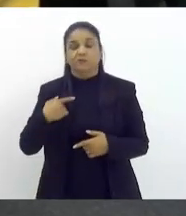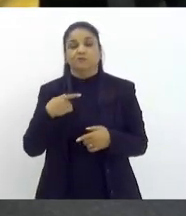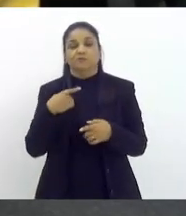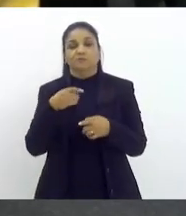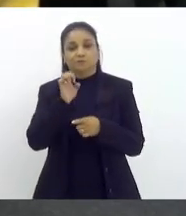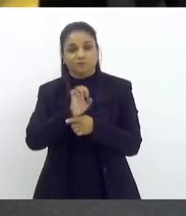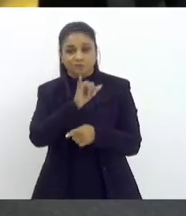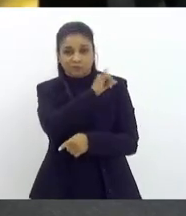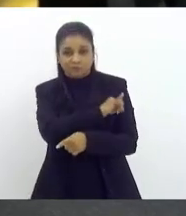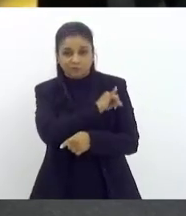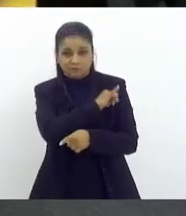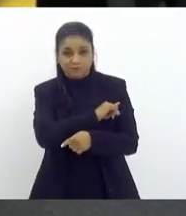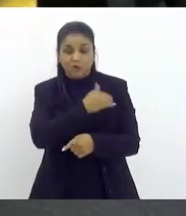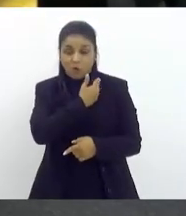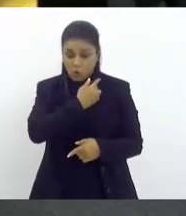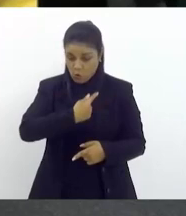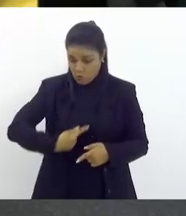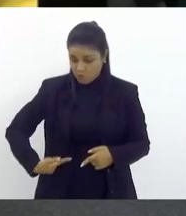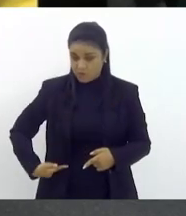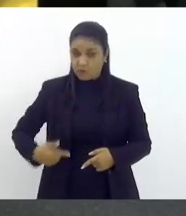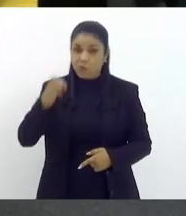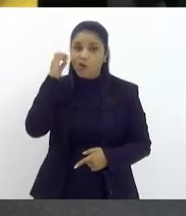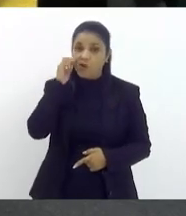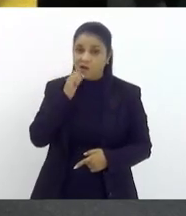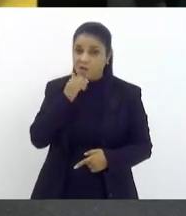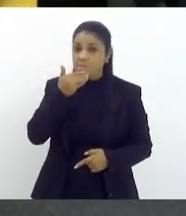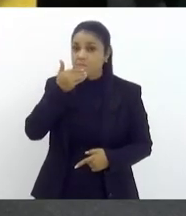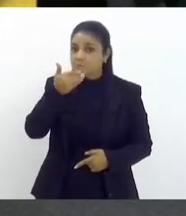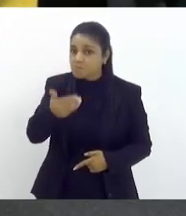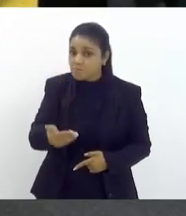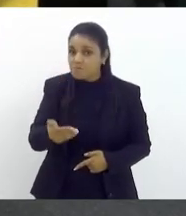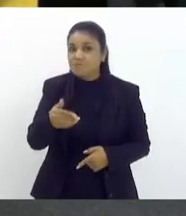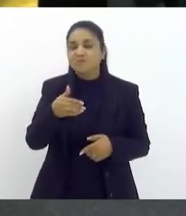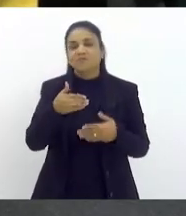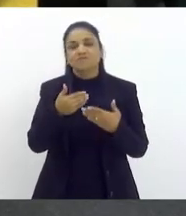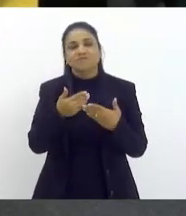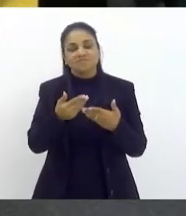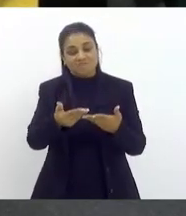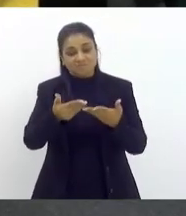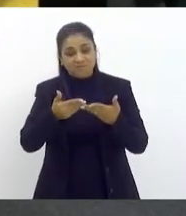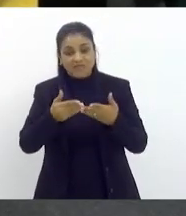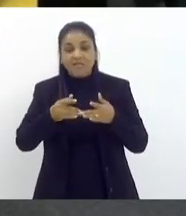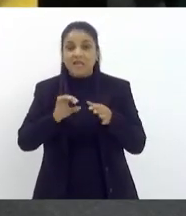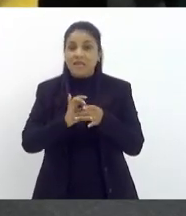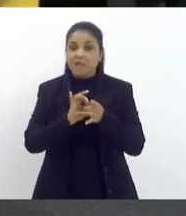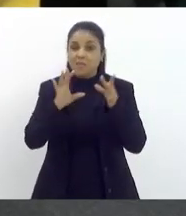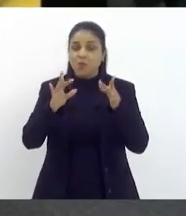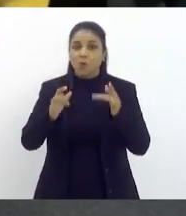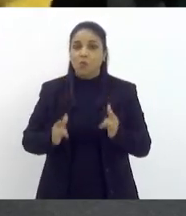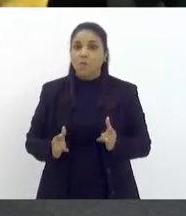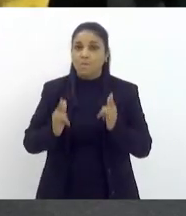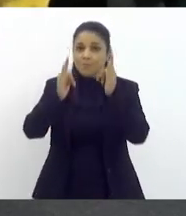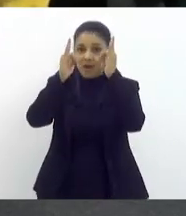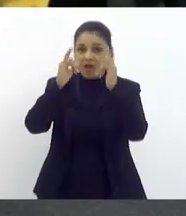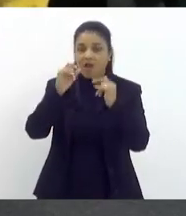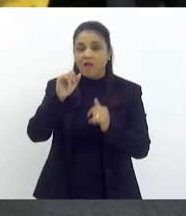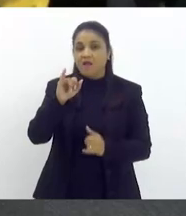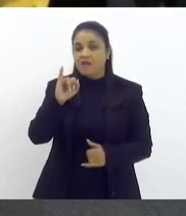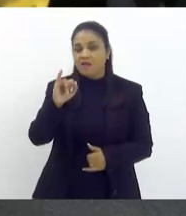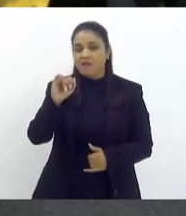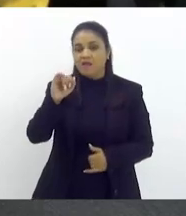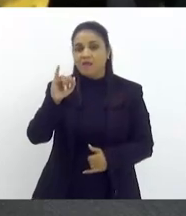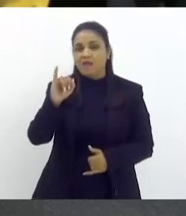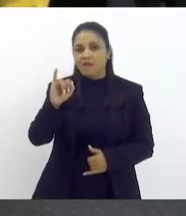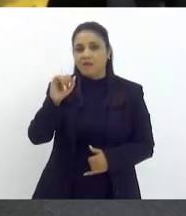Cláudio Castro atendeu o nosso pedido e liberou o prédio do antigo iaserj abandonado no Centro de Niterói